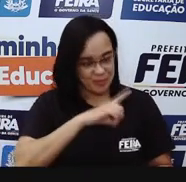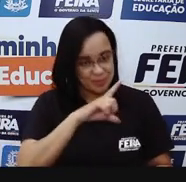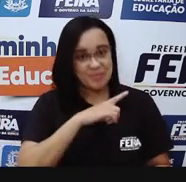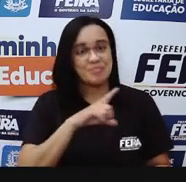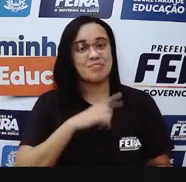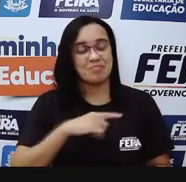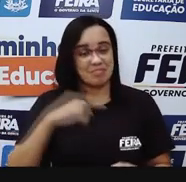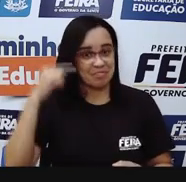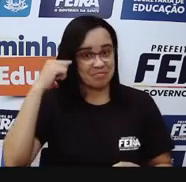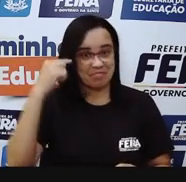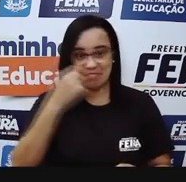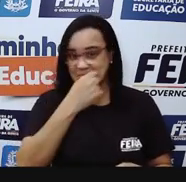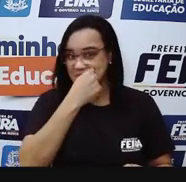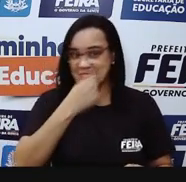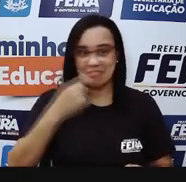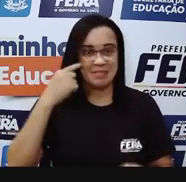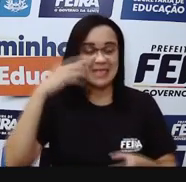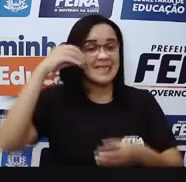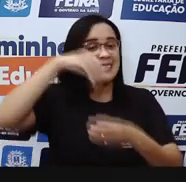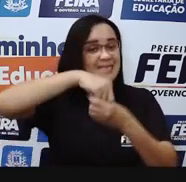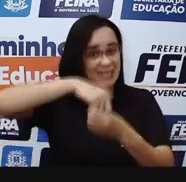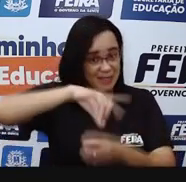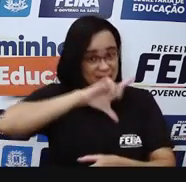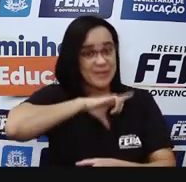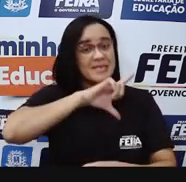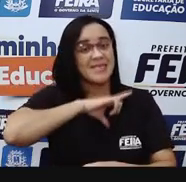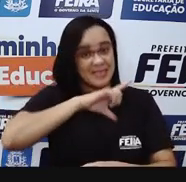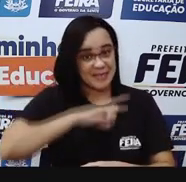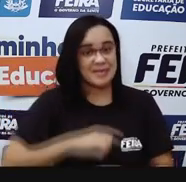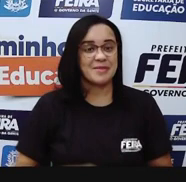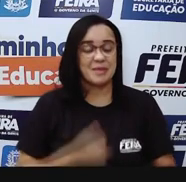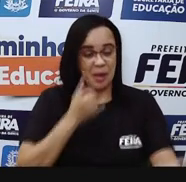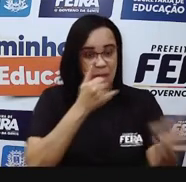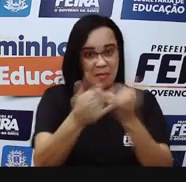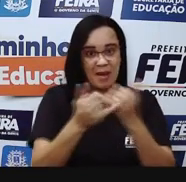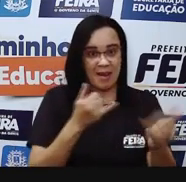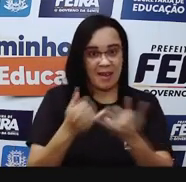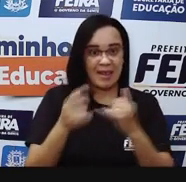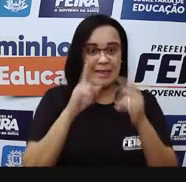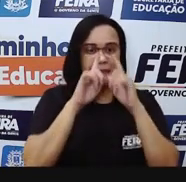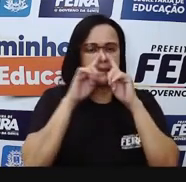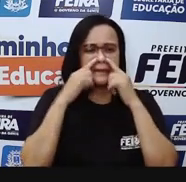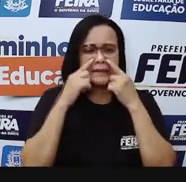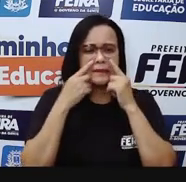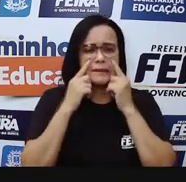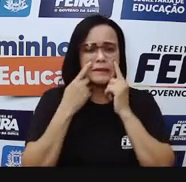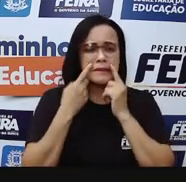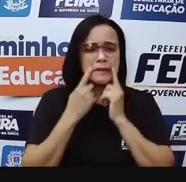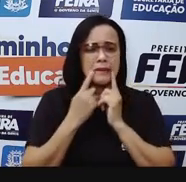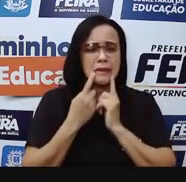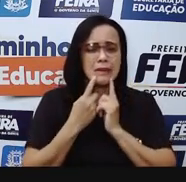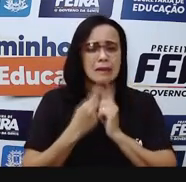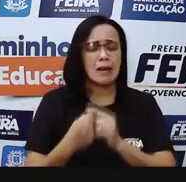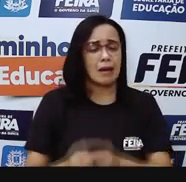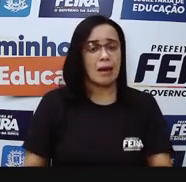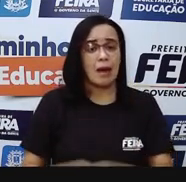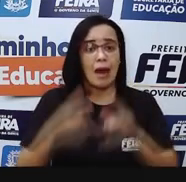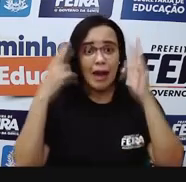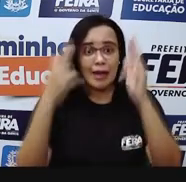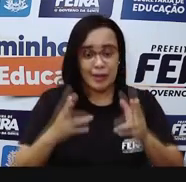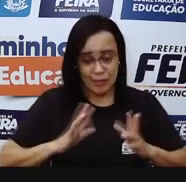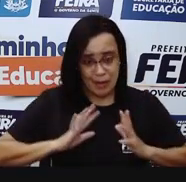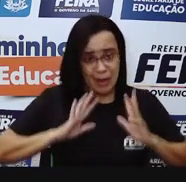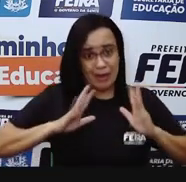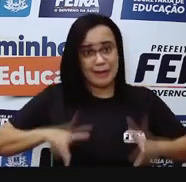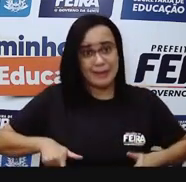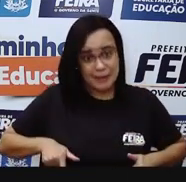-matrinal. Existe um caminho, né, do nosso, da nossa estrutura que forma a nossa lágrima, né, até,